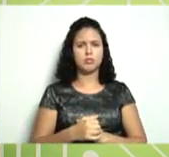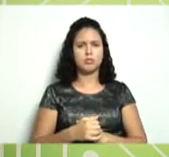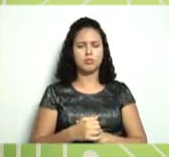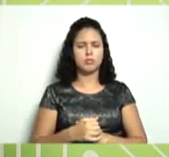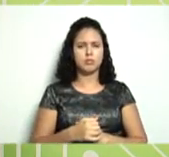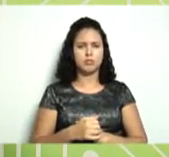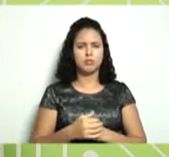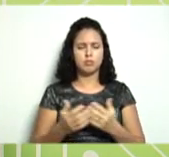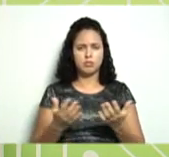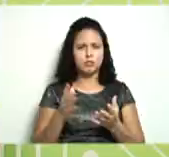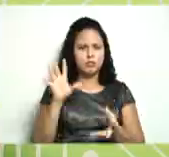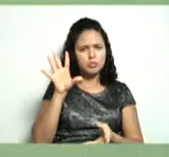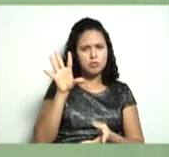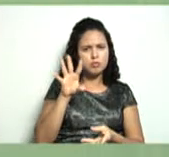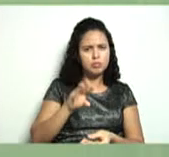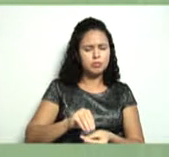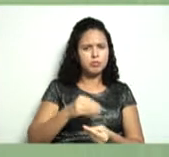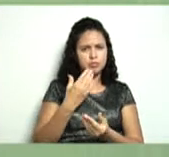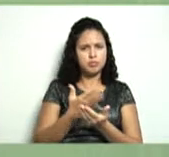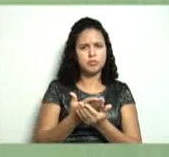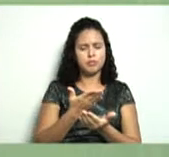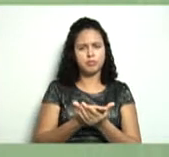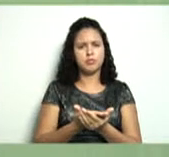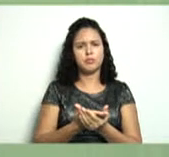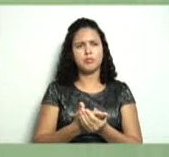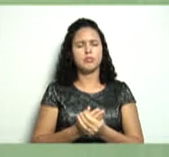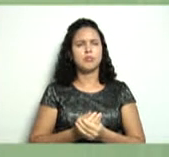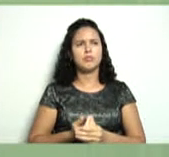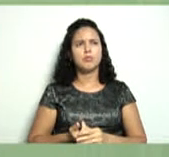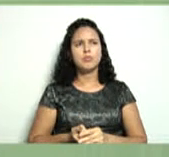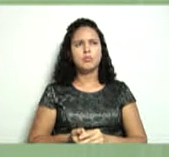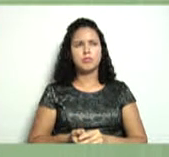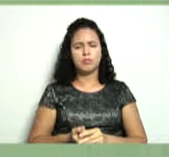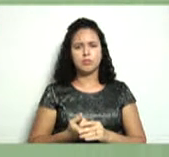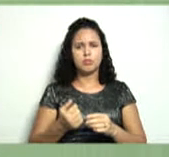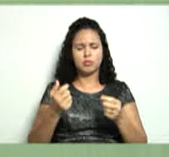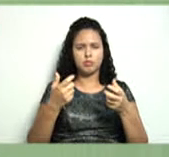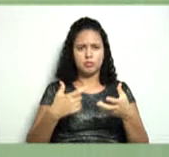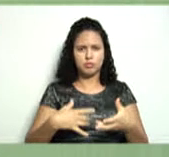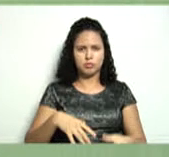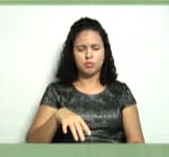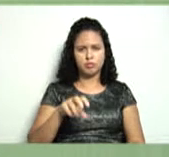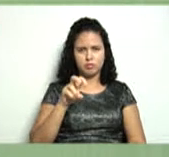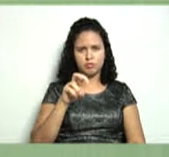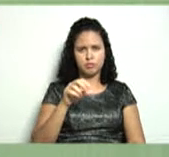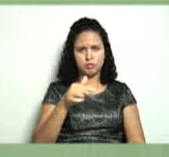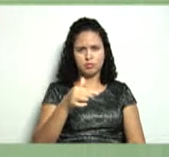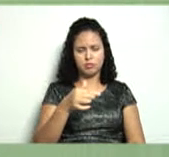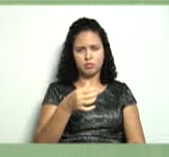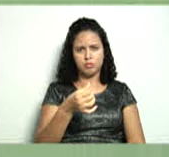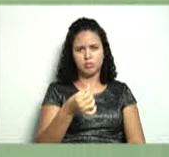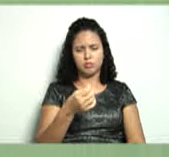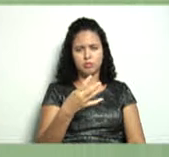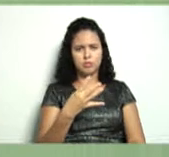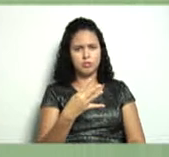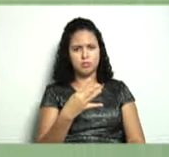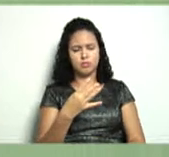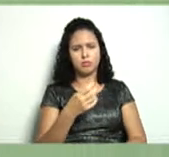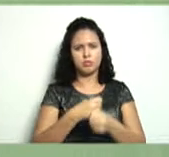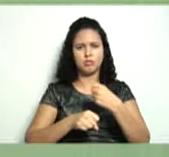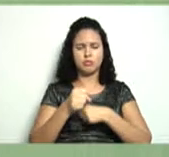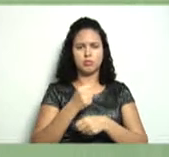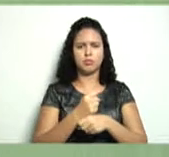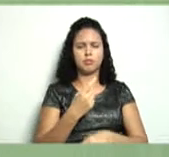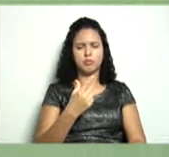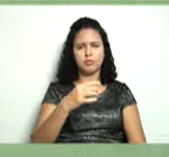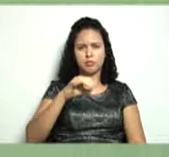nós vimos hoje? Nós falamos sobre a Lei 5.764, de 16 de dezembro de 71, que ela definiu